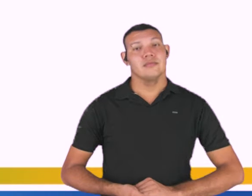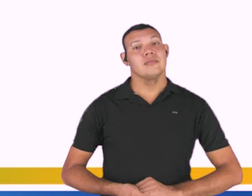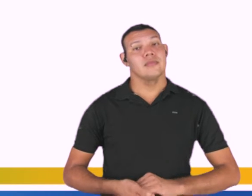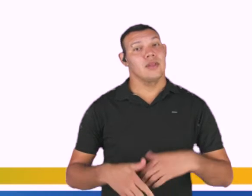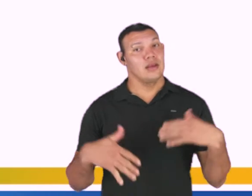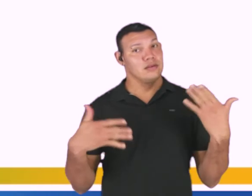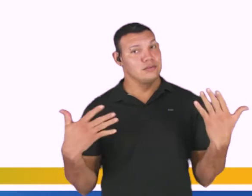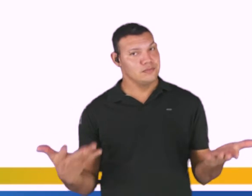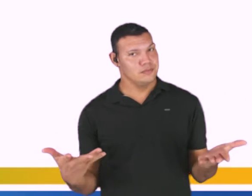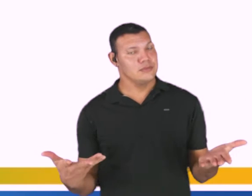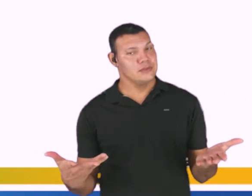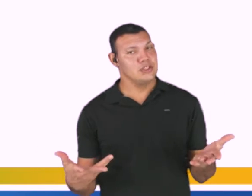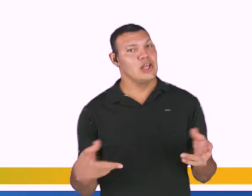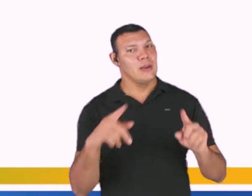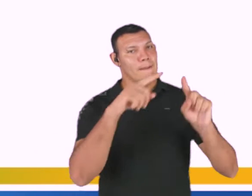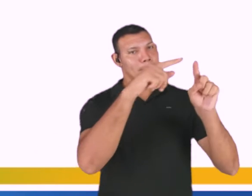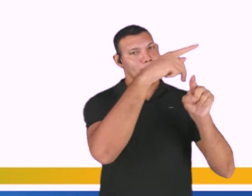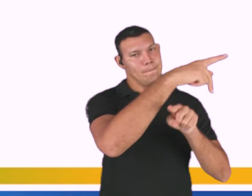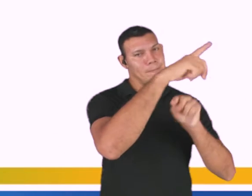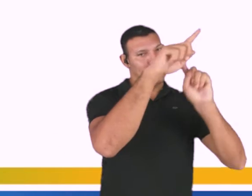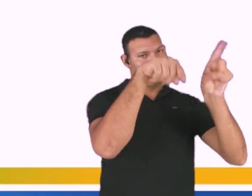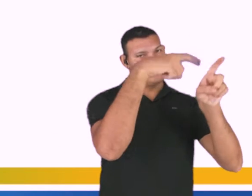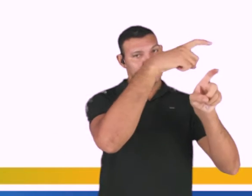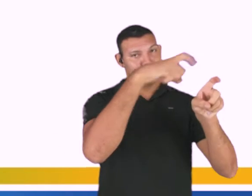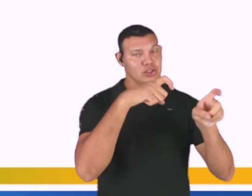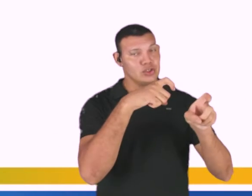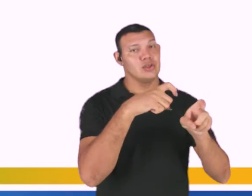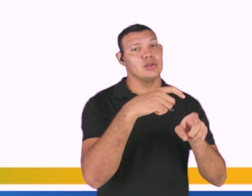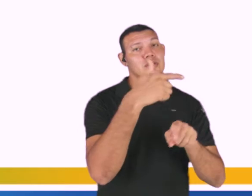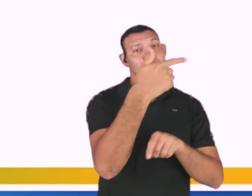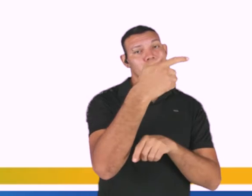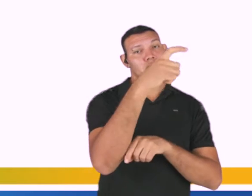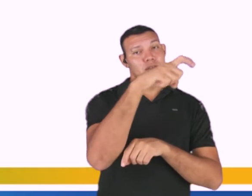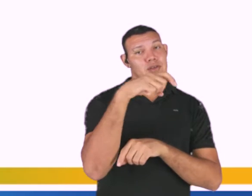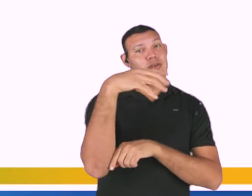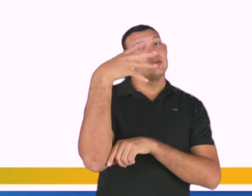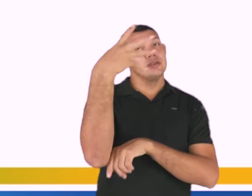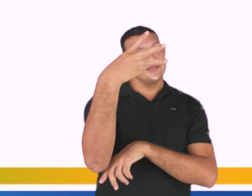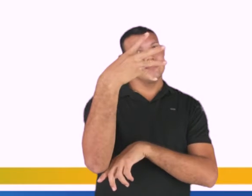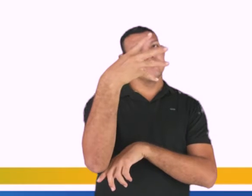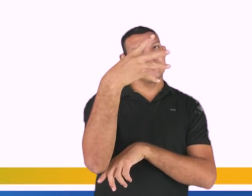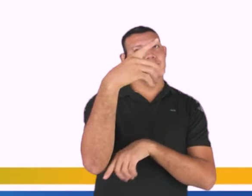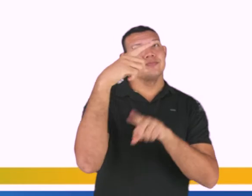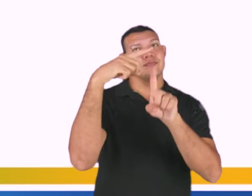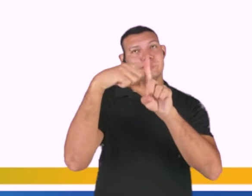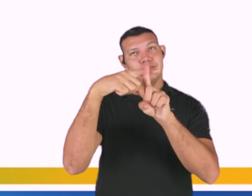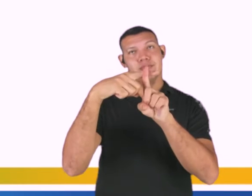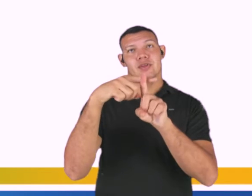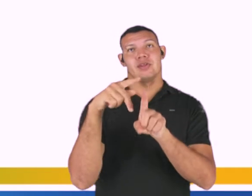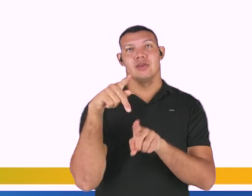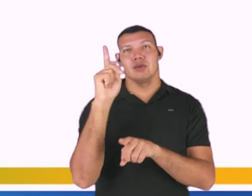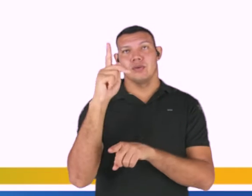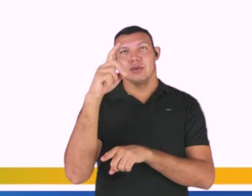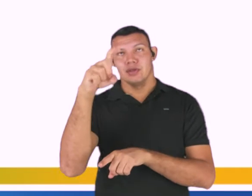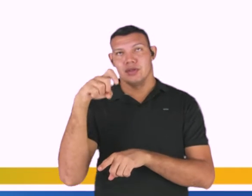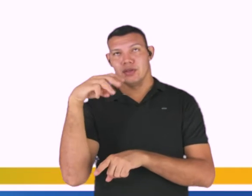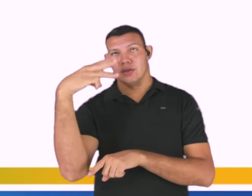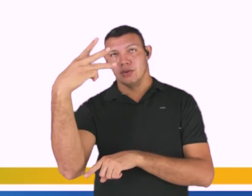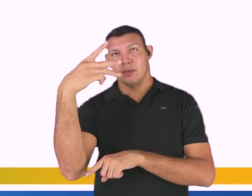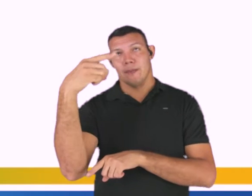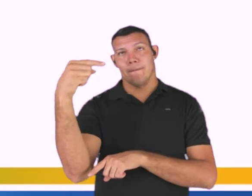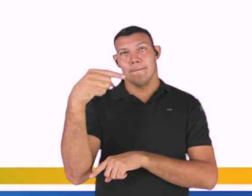nós temos, pessoal, uma p de x, 2x² mais kx ao cubo menos 5x ao